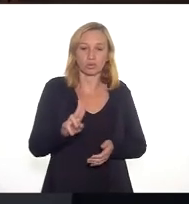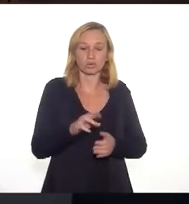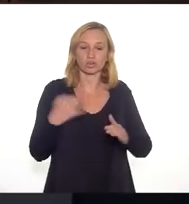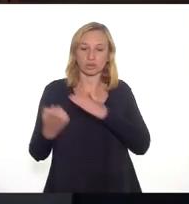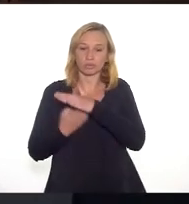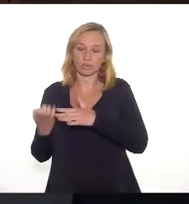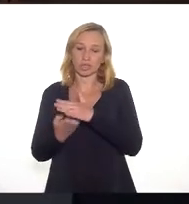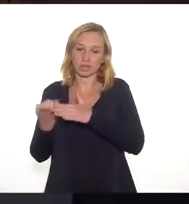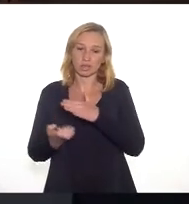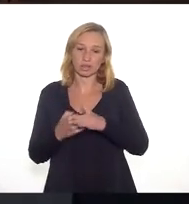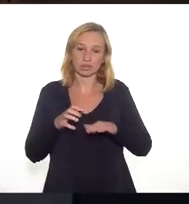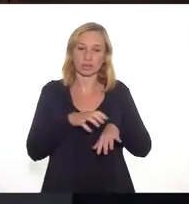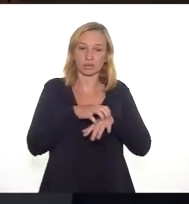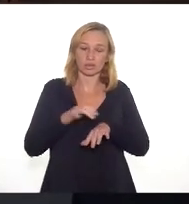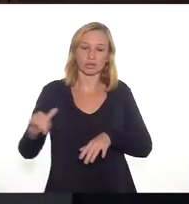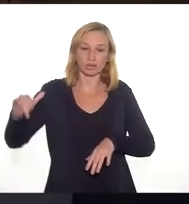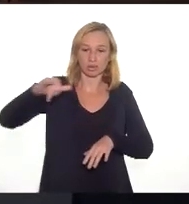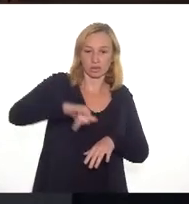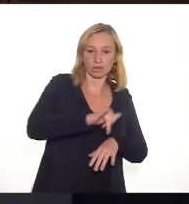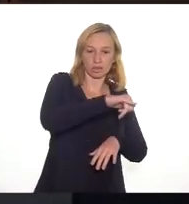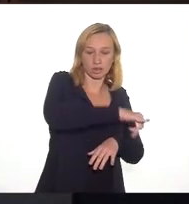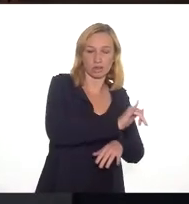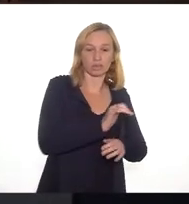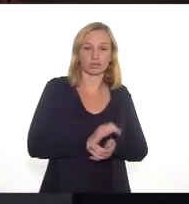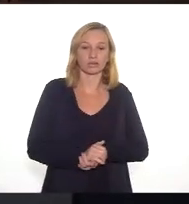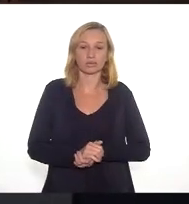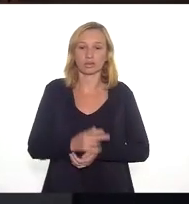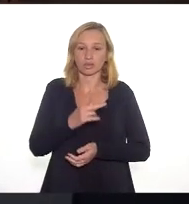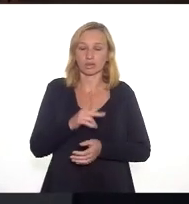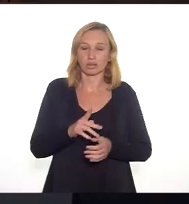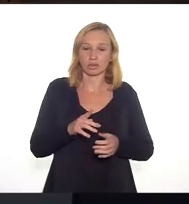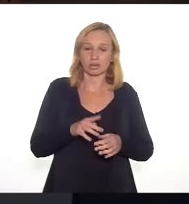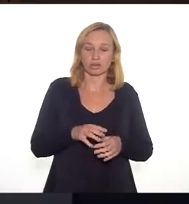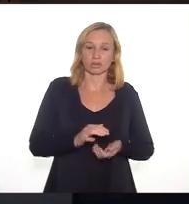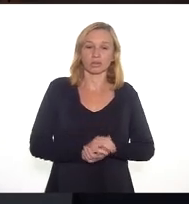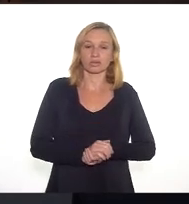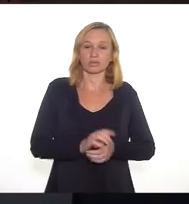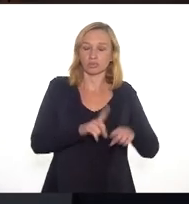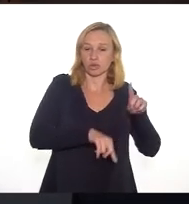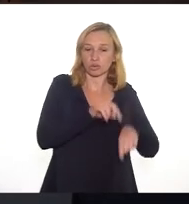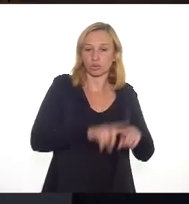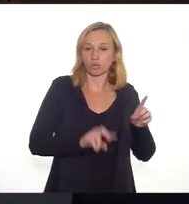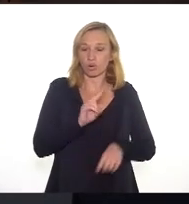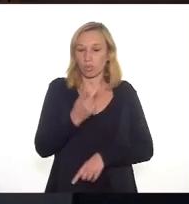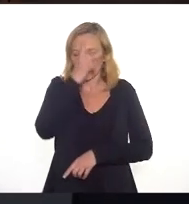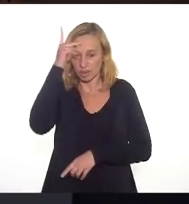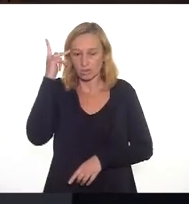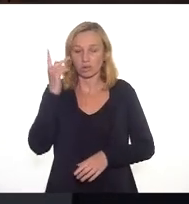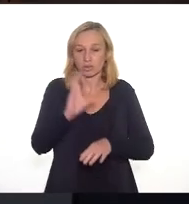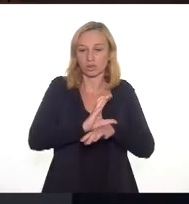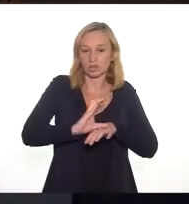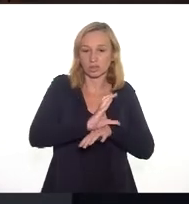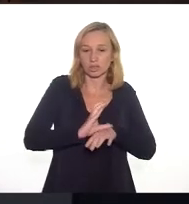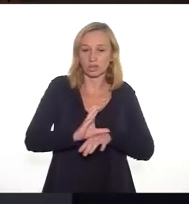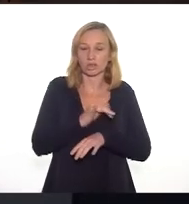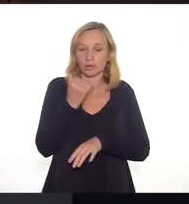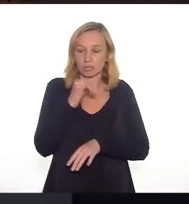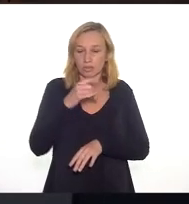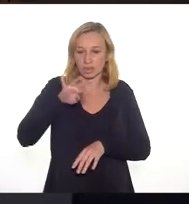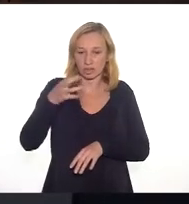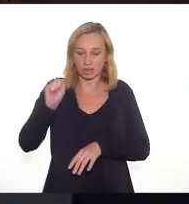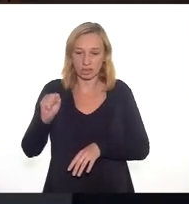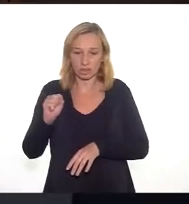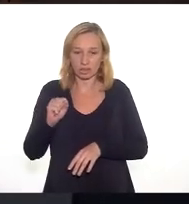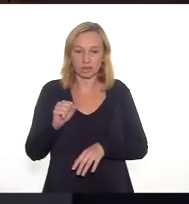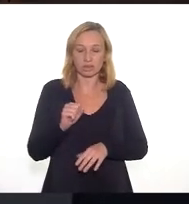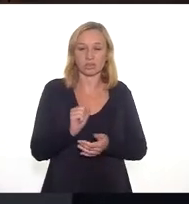aéreo de carga ou de pessoas. Pareceres da Comissão de Constituição e Justiça pela Constitucionalidade. Minas Energia, favorável. De Economia,